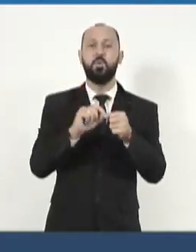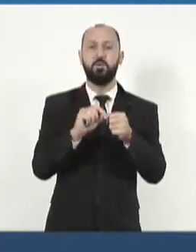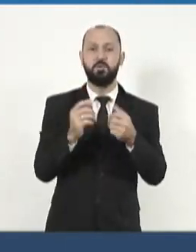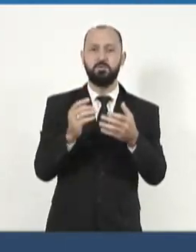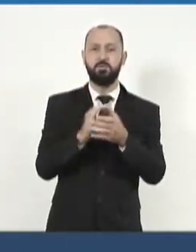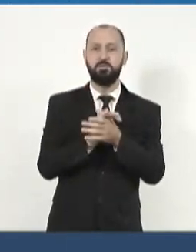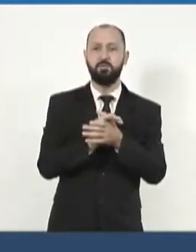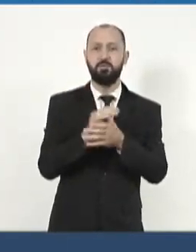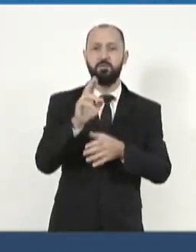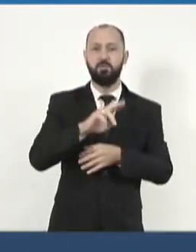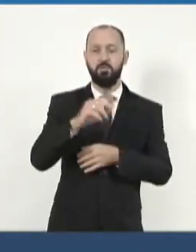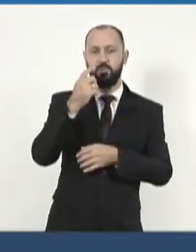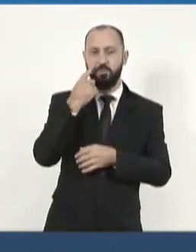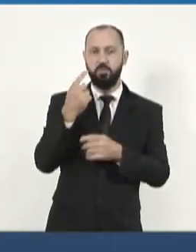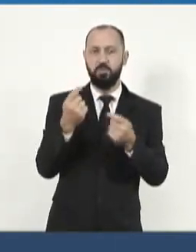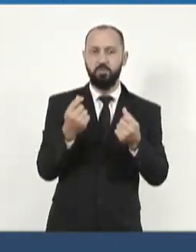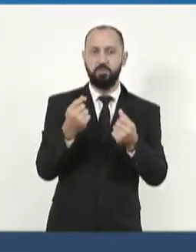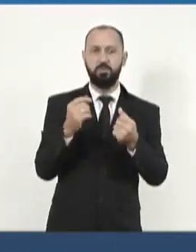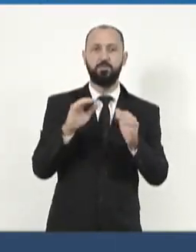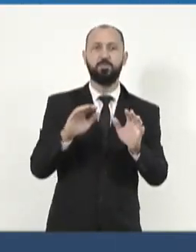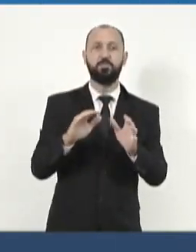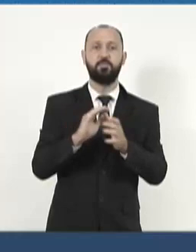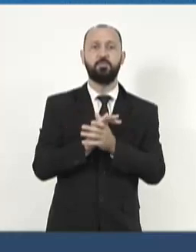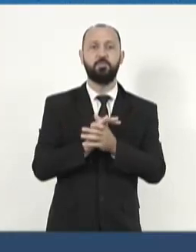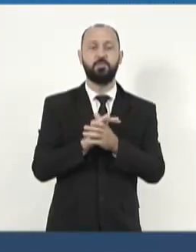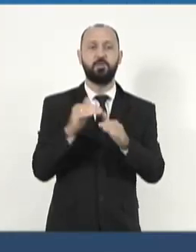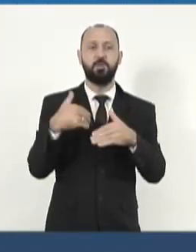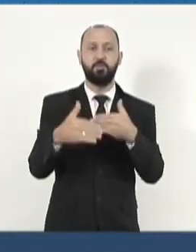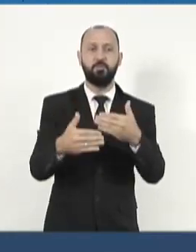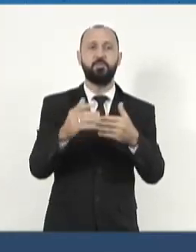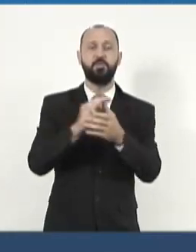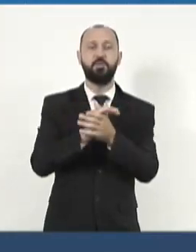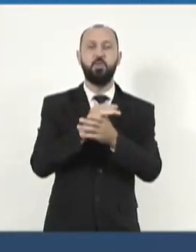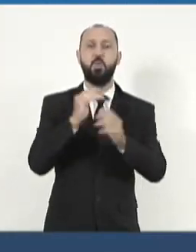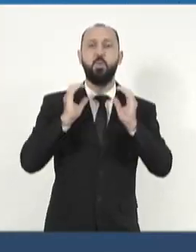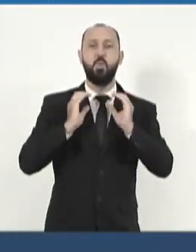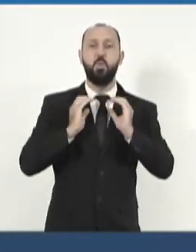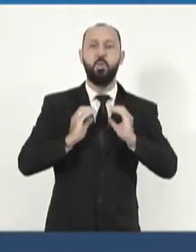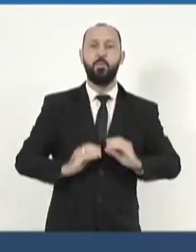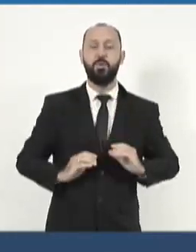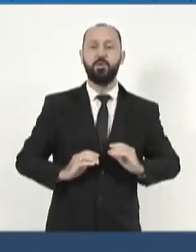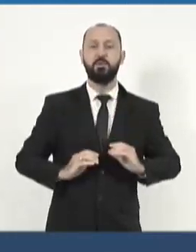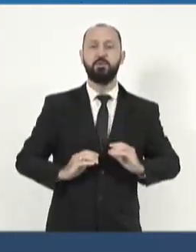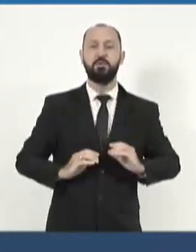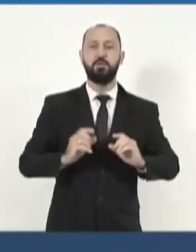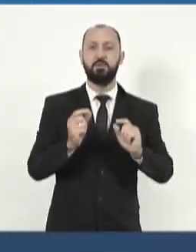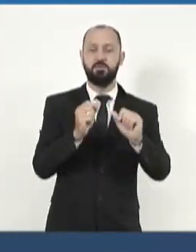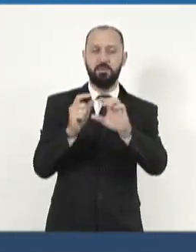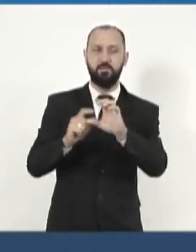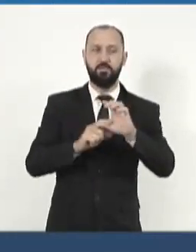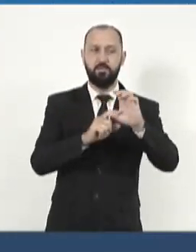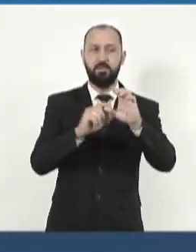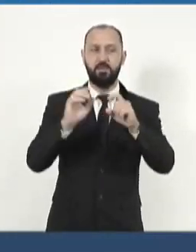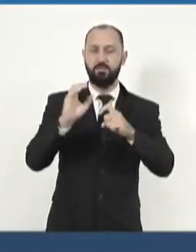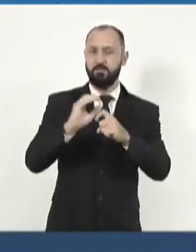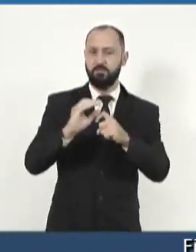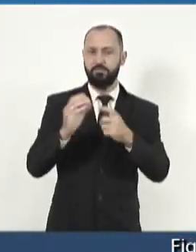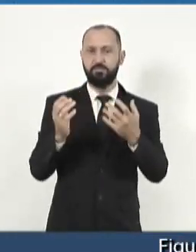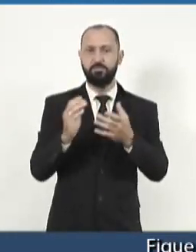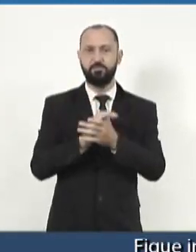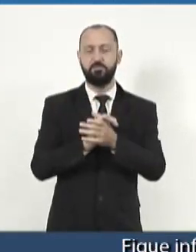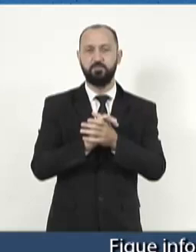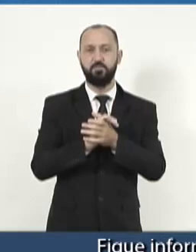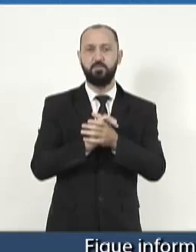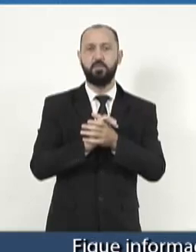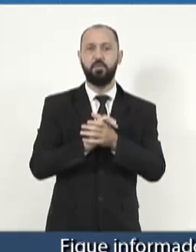e com um resultado positivo. Com isso, a CACEMES recebe esse